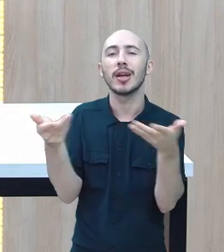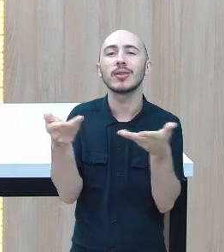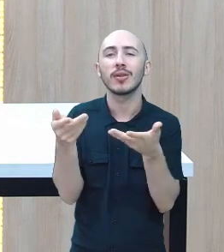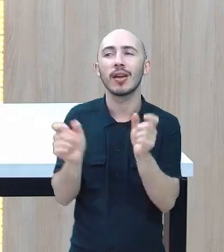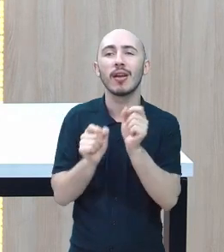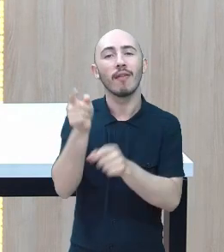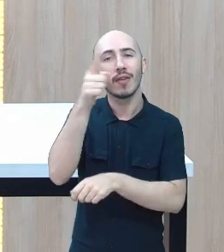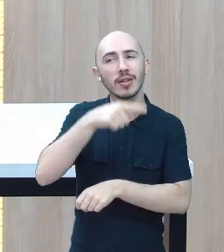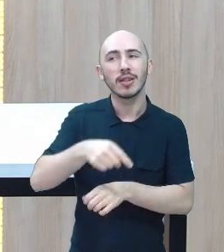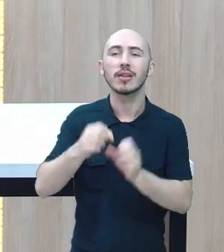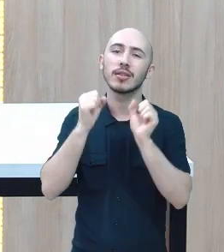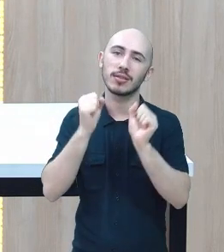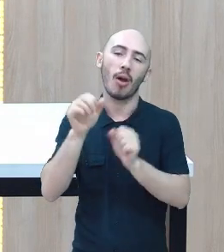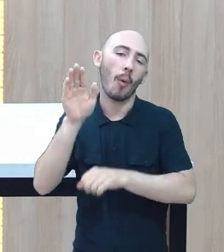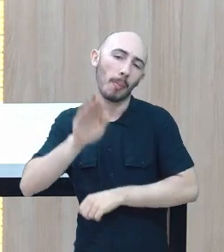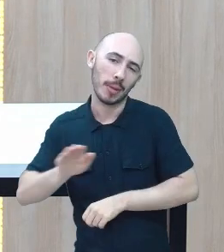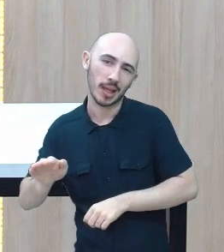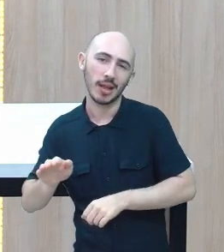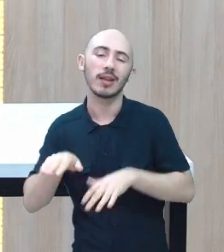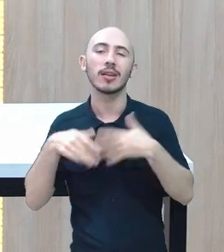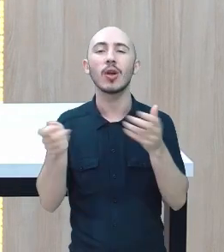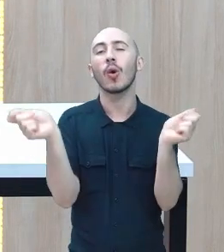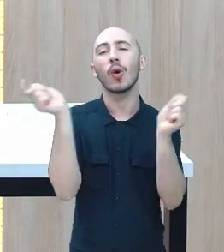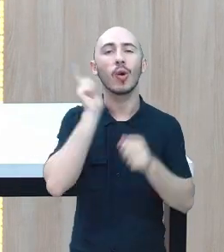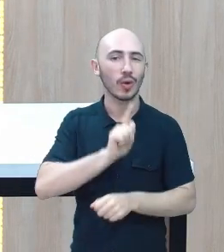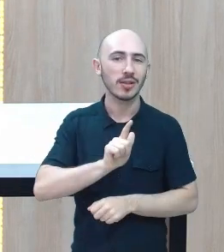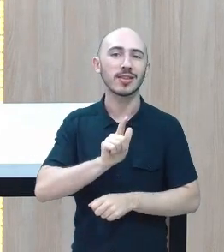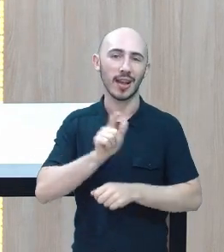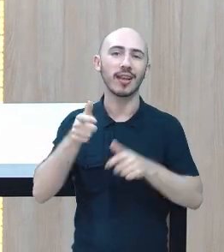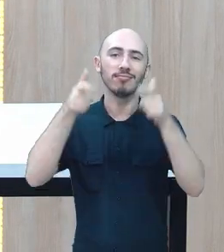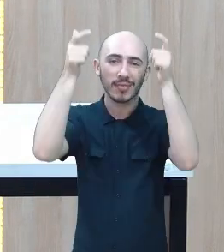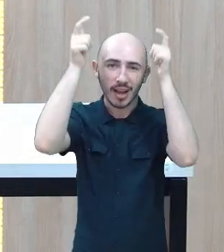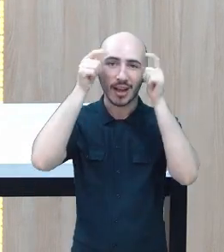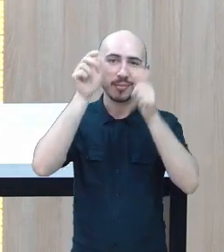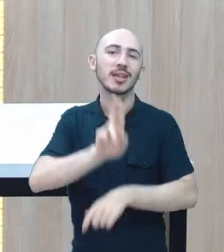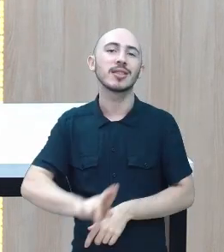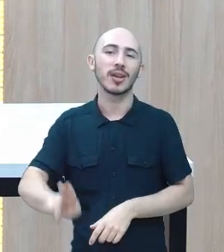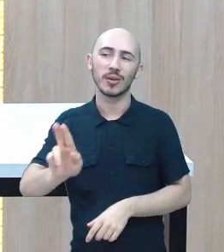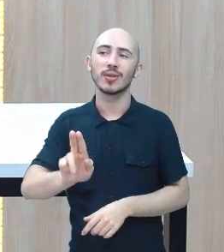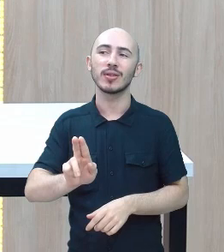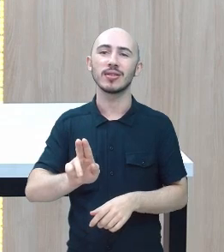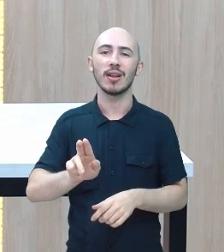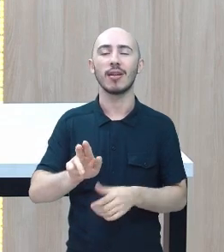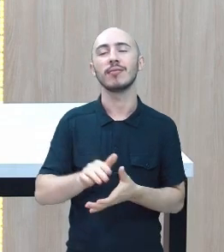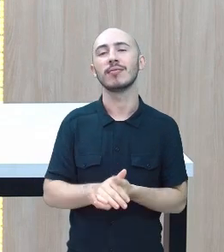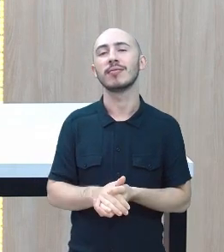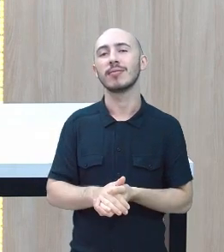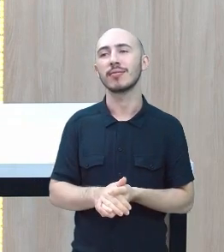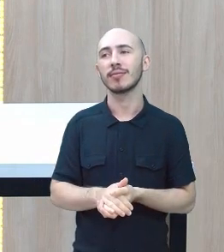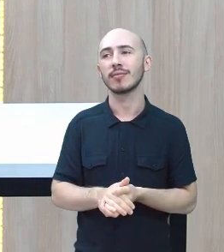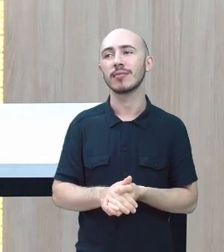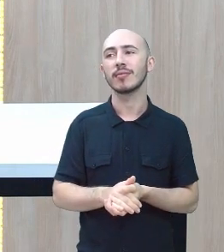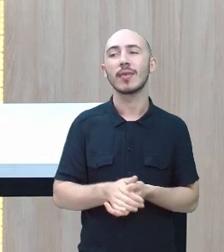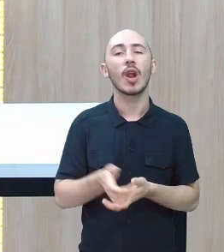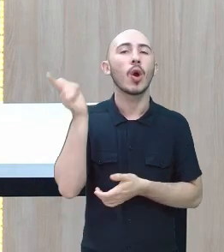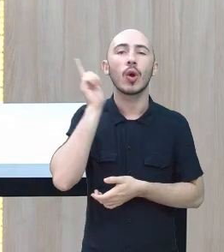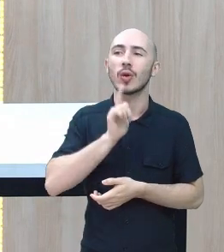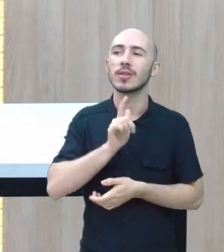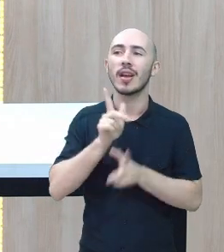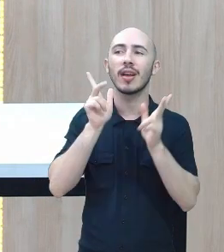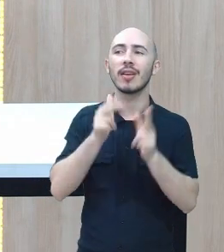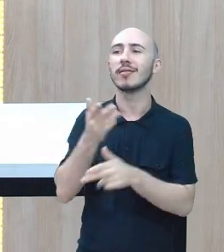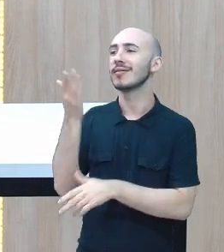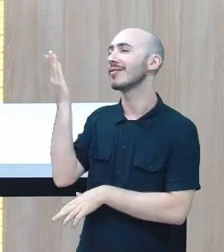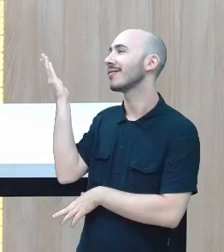Mas vocês são menores. Com um papel desse tamanho, ou o tamanho de uma cartolina, você consegue um chapéuzinho que